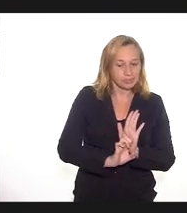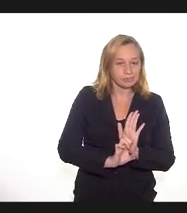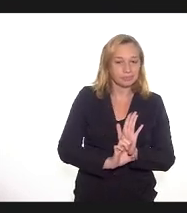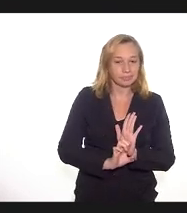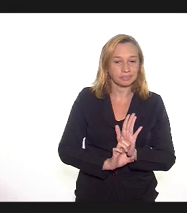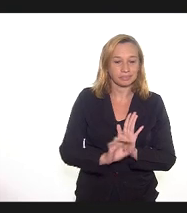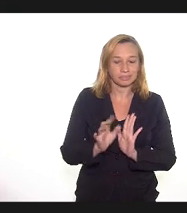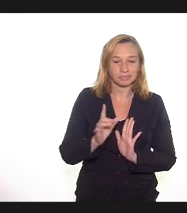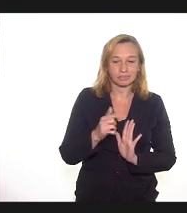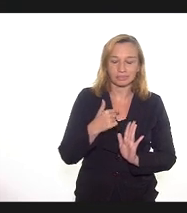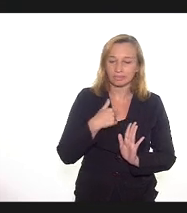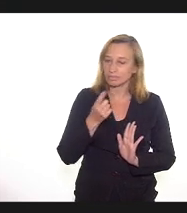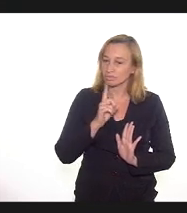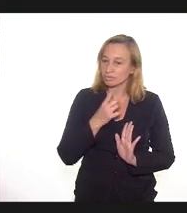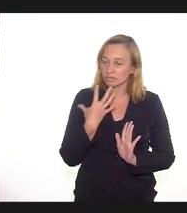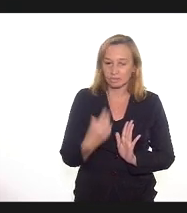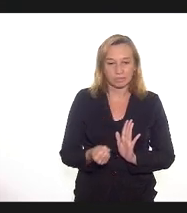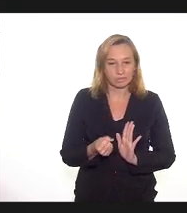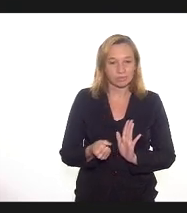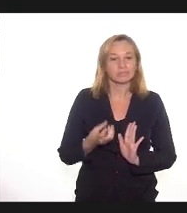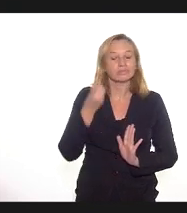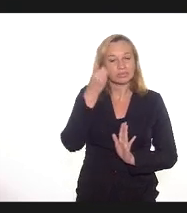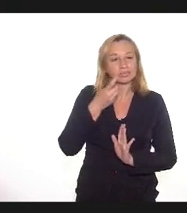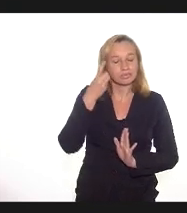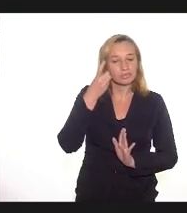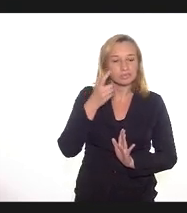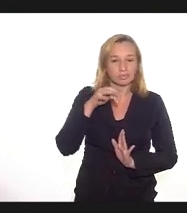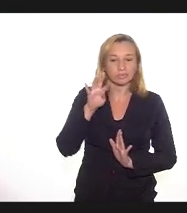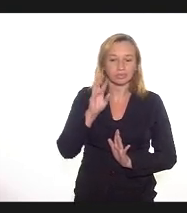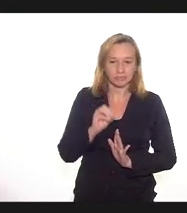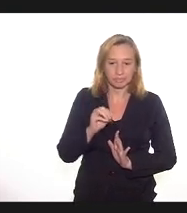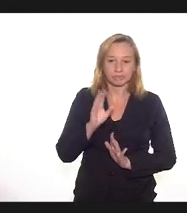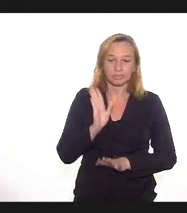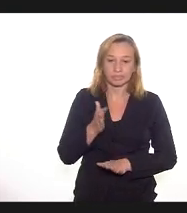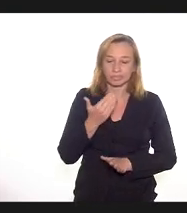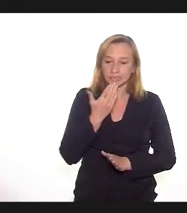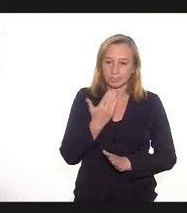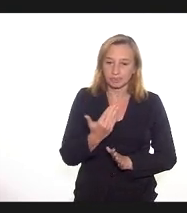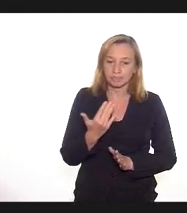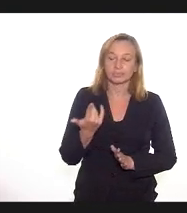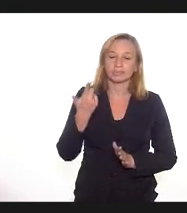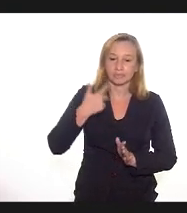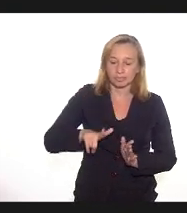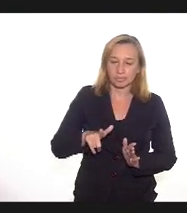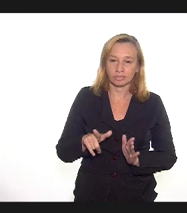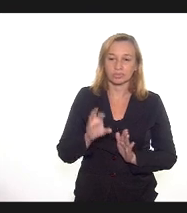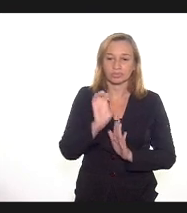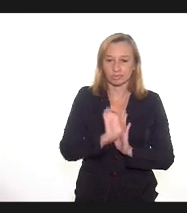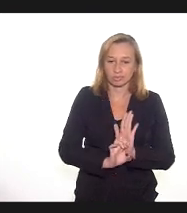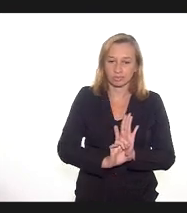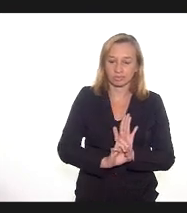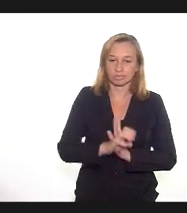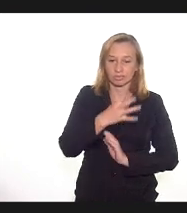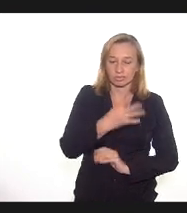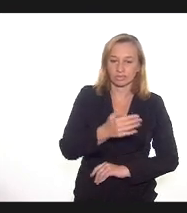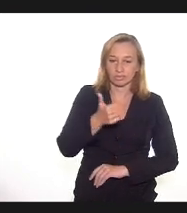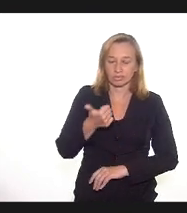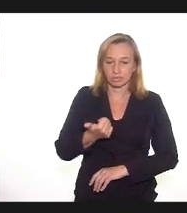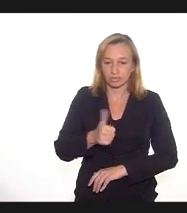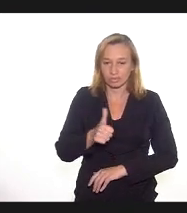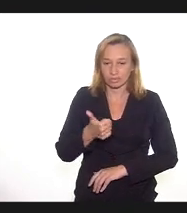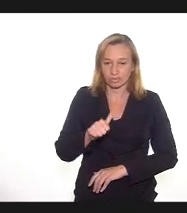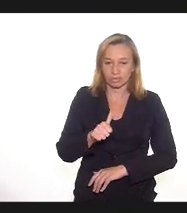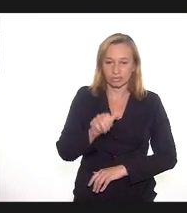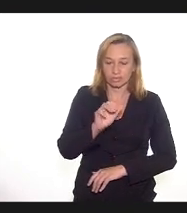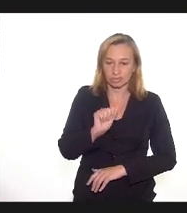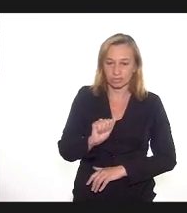inclusive, eu não sou favorável a ela, ela é do deputado Gualberto, e eu já pedi a republicação dessa emenda, tá? Do 411-A, para